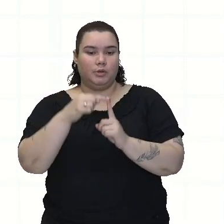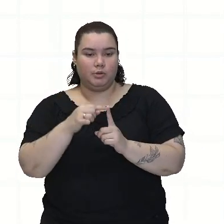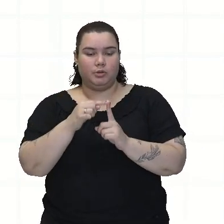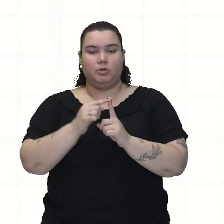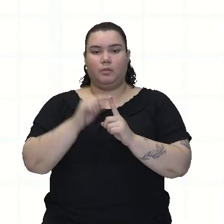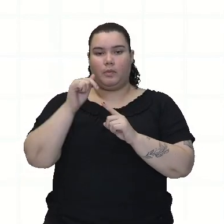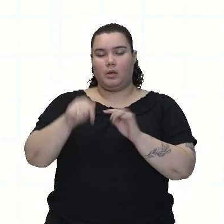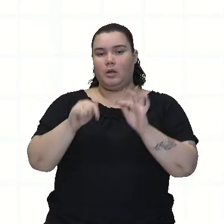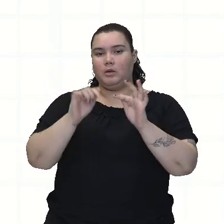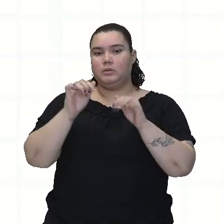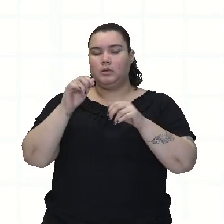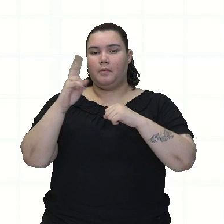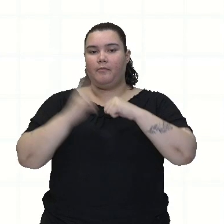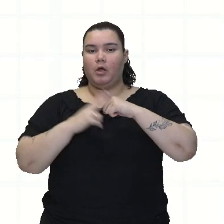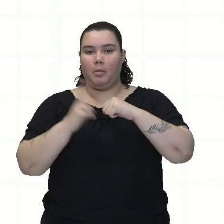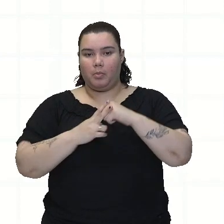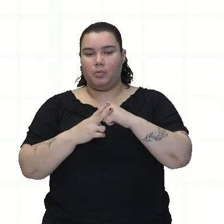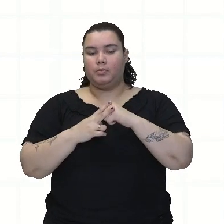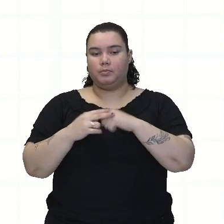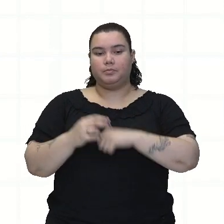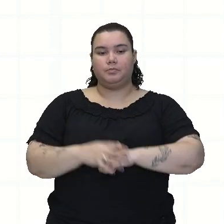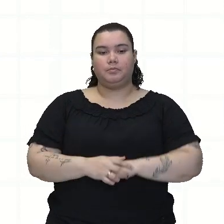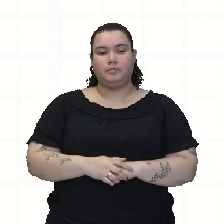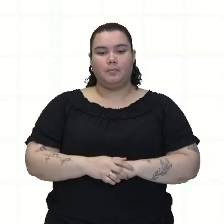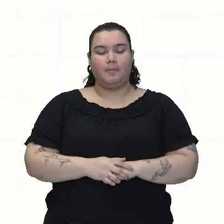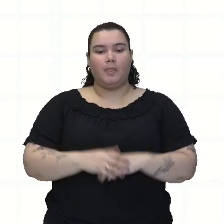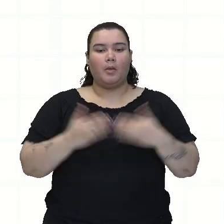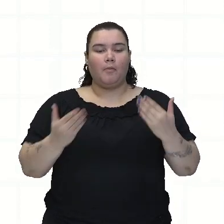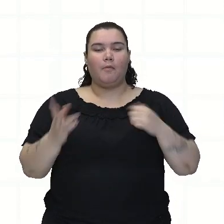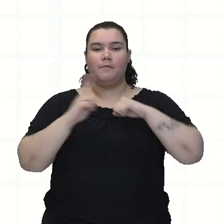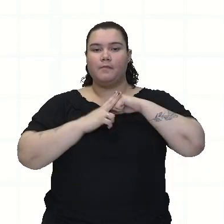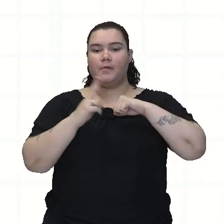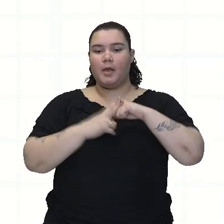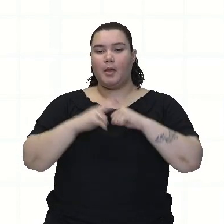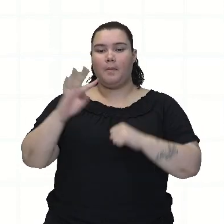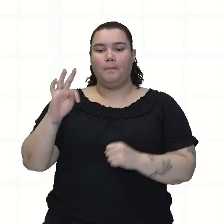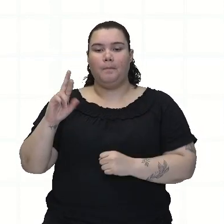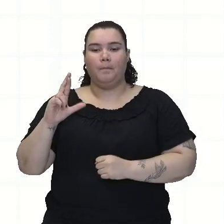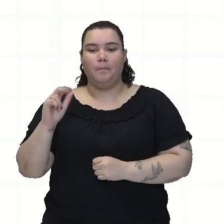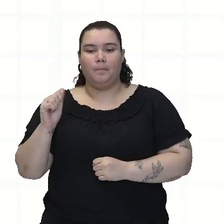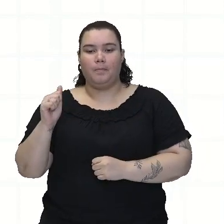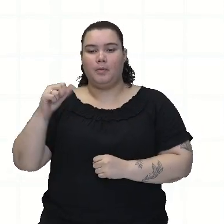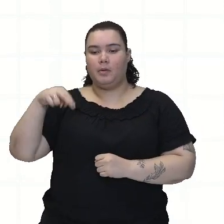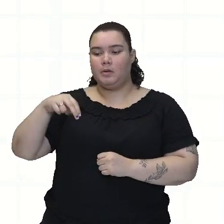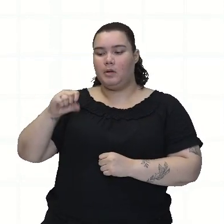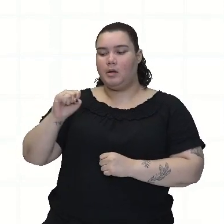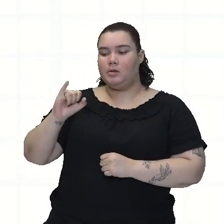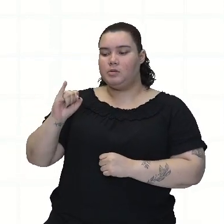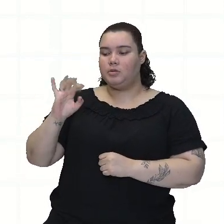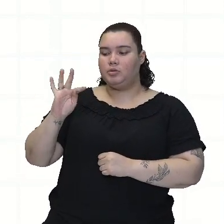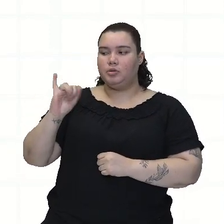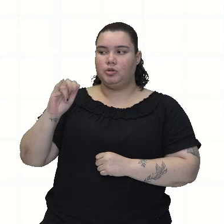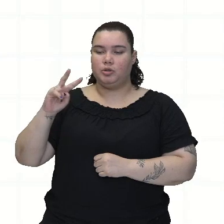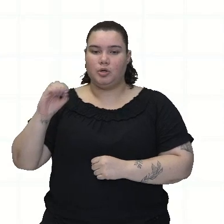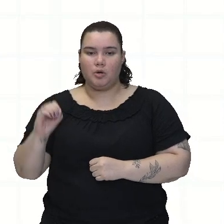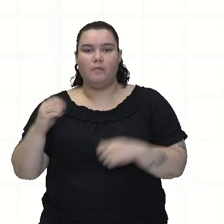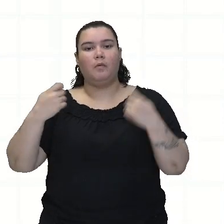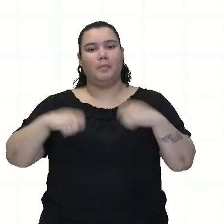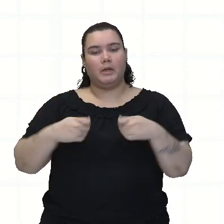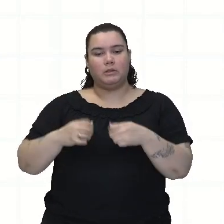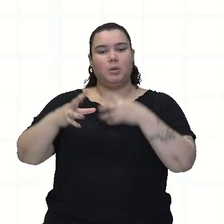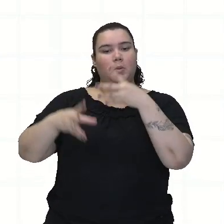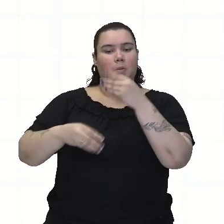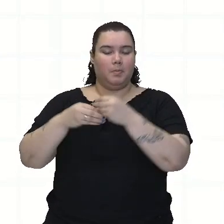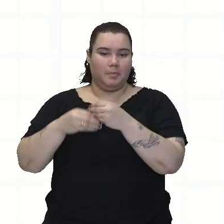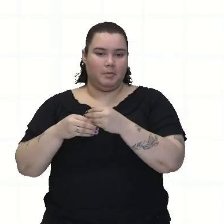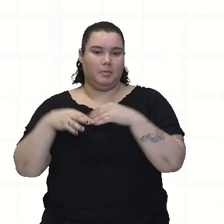ou a extensão da ação verbal. Então, o verbo transitivo, a gente sabe que os verbos transitivos precisam de complemento, por isso que o nosso complemento verbal é o